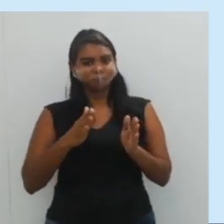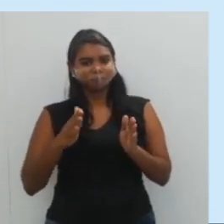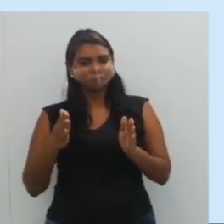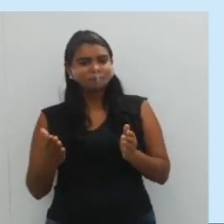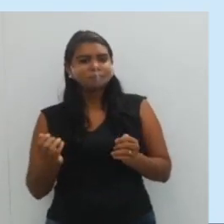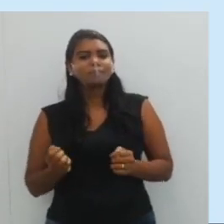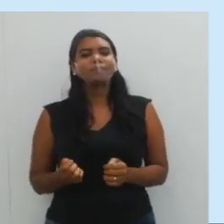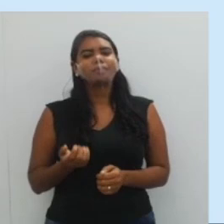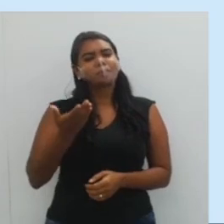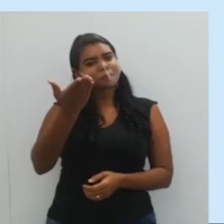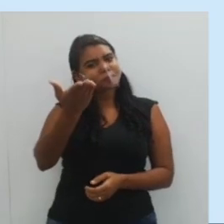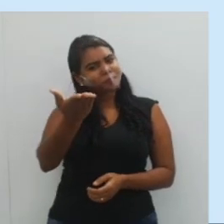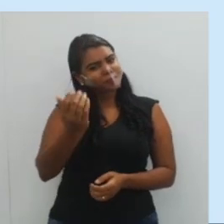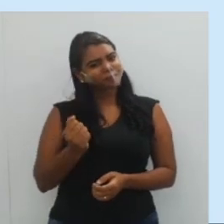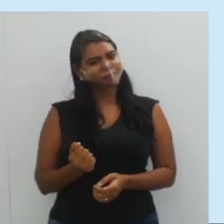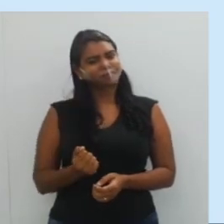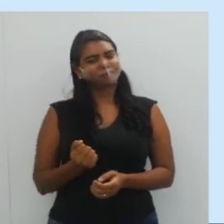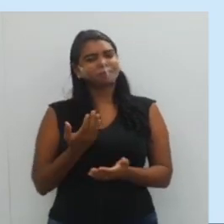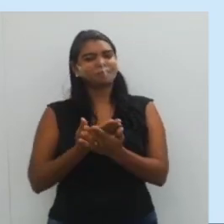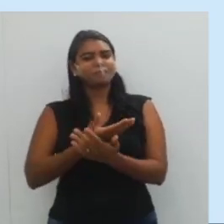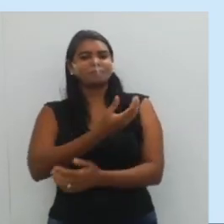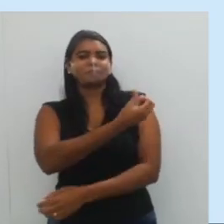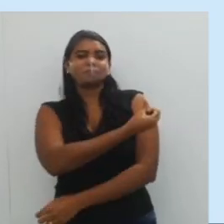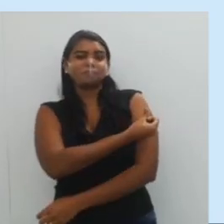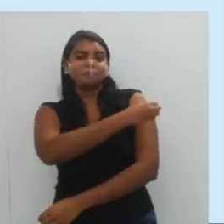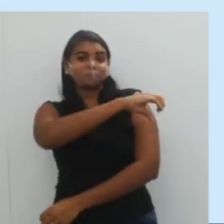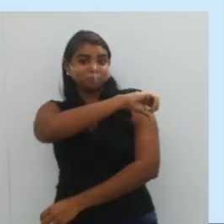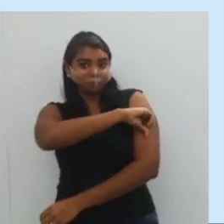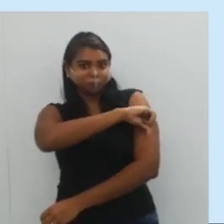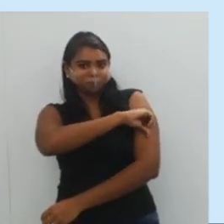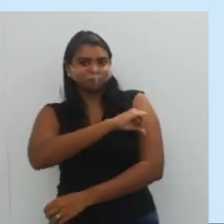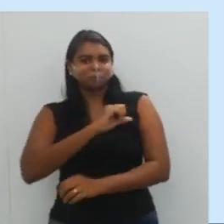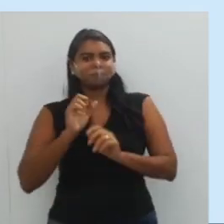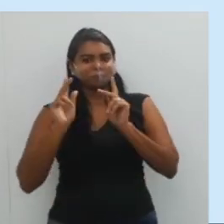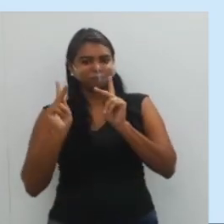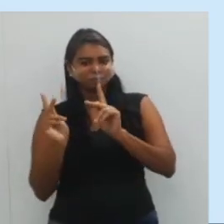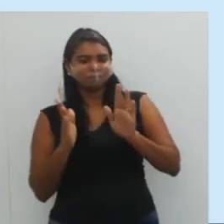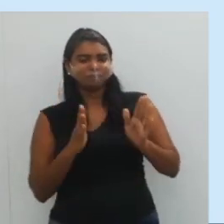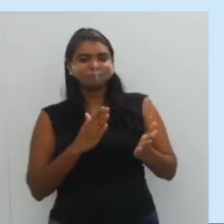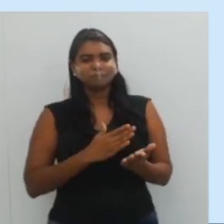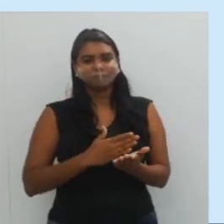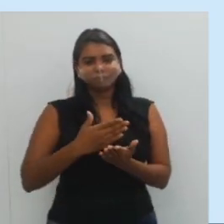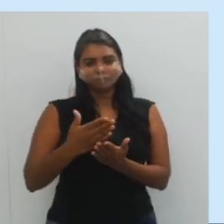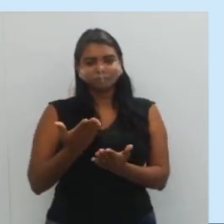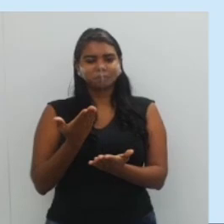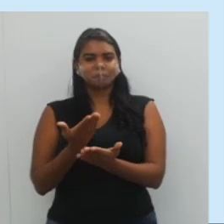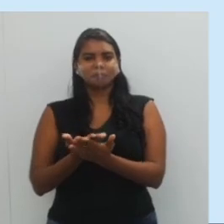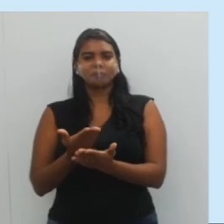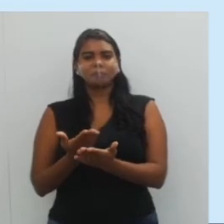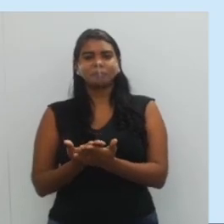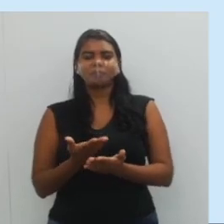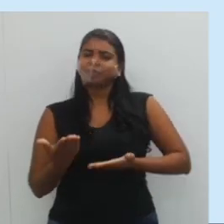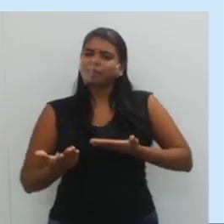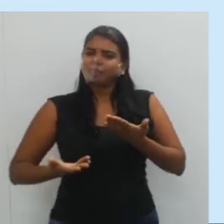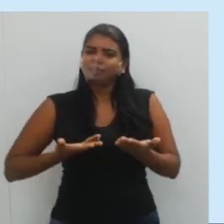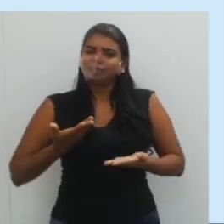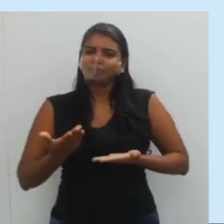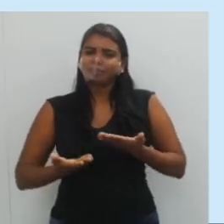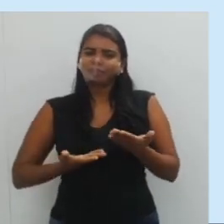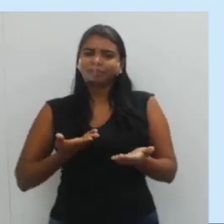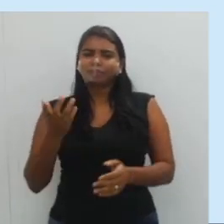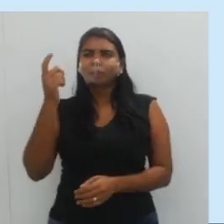pensada para você, estudante, do 6º ao 9º ano. Para começar a nossa aula, para motivar o